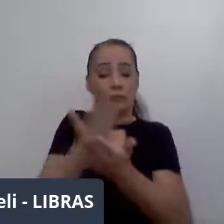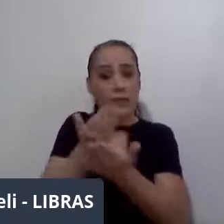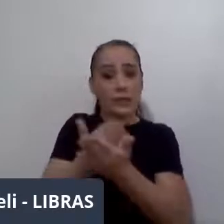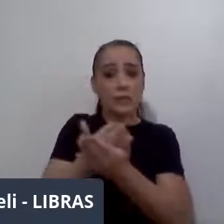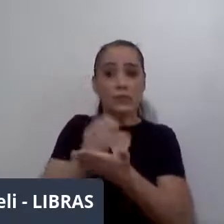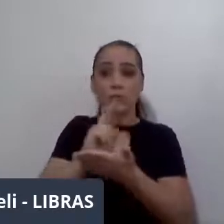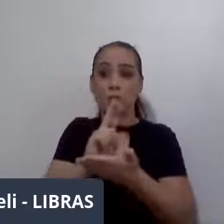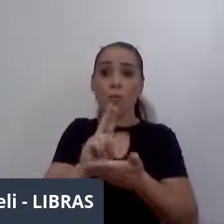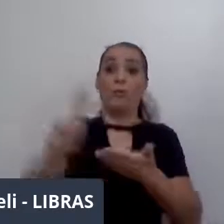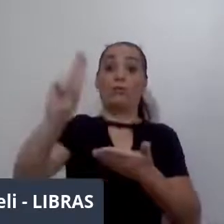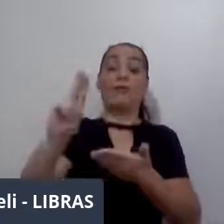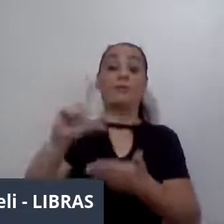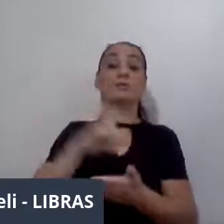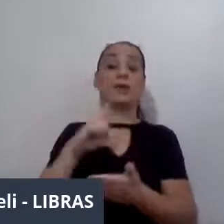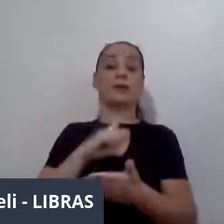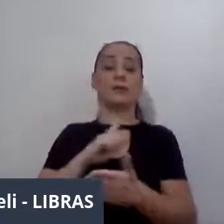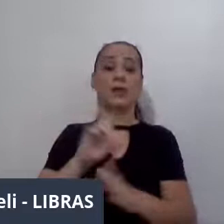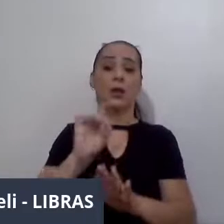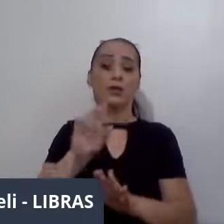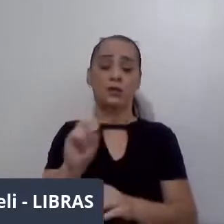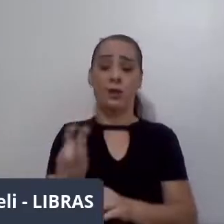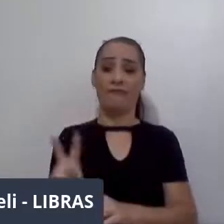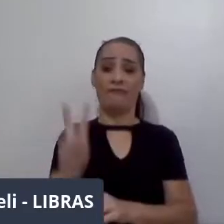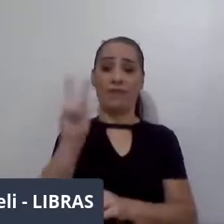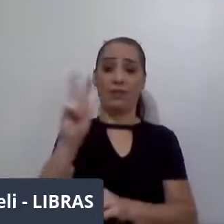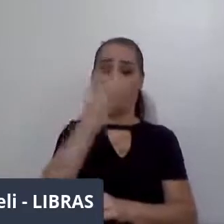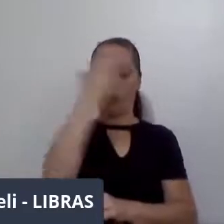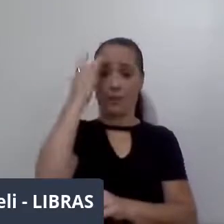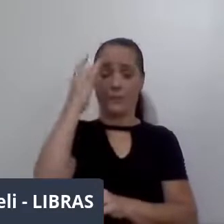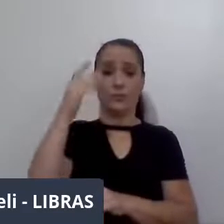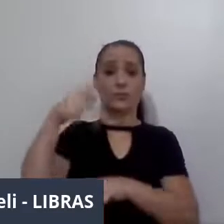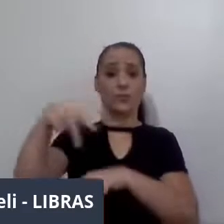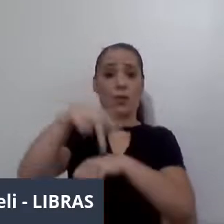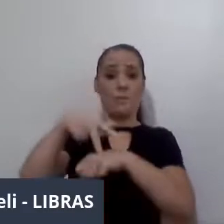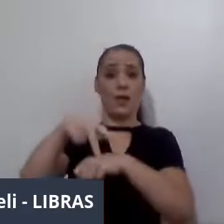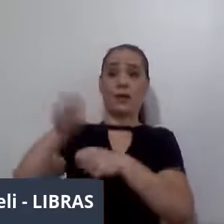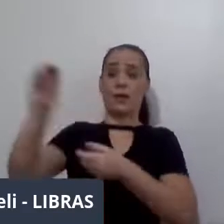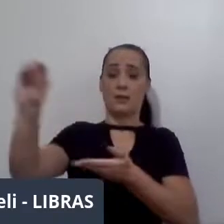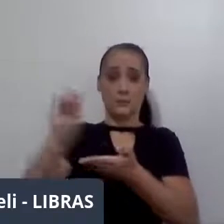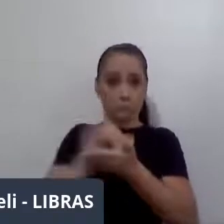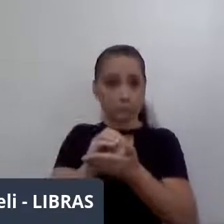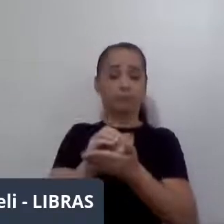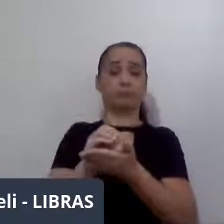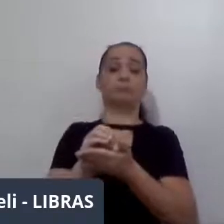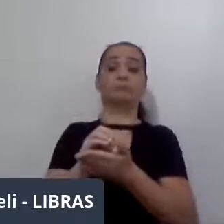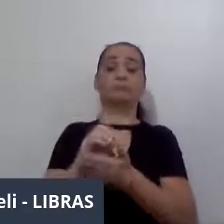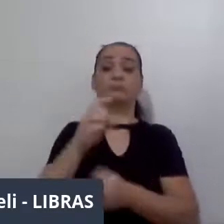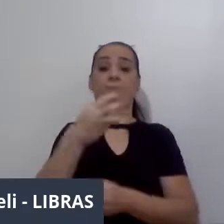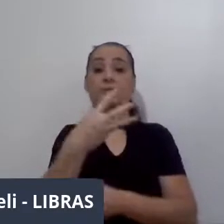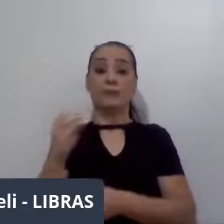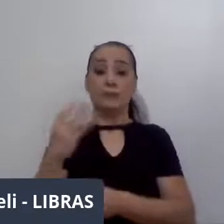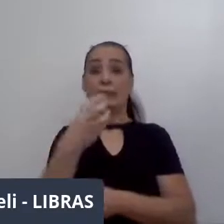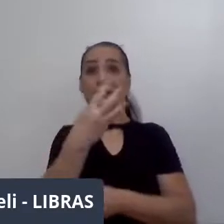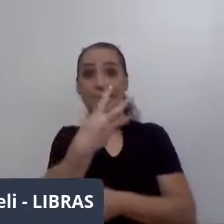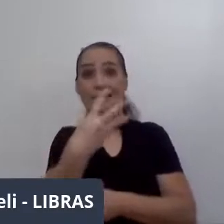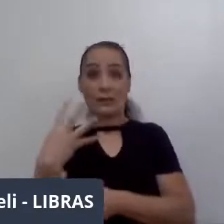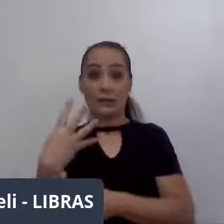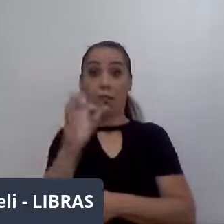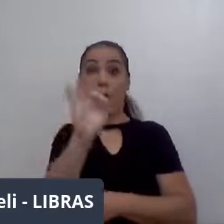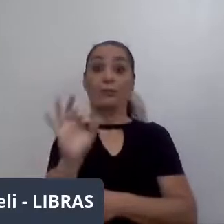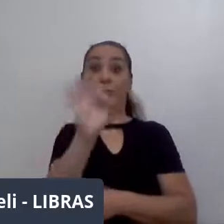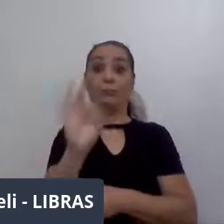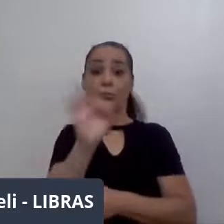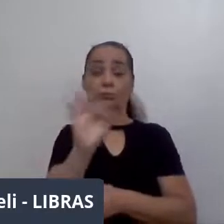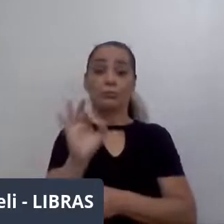dos venezuelanos, que é o maior fluxo migratório atualmente, 34% já tem ensino superior completo. E nós